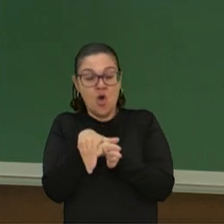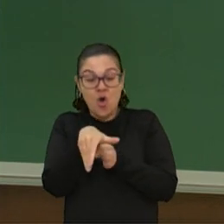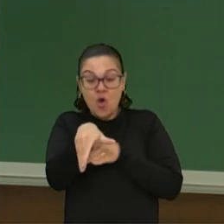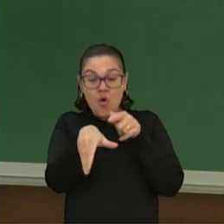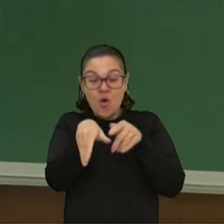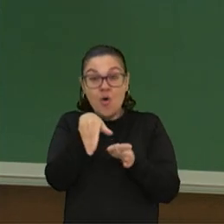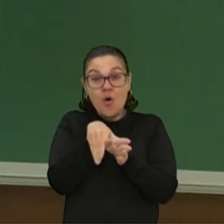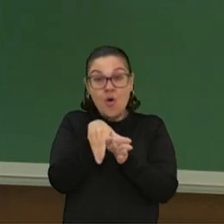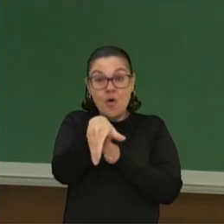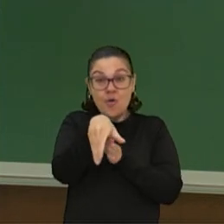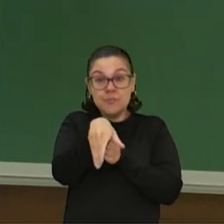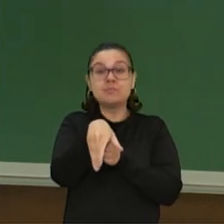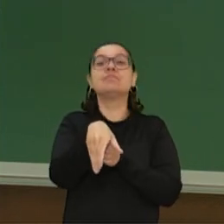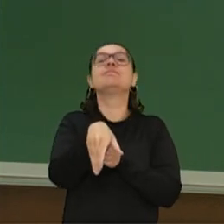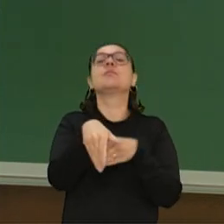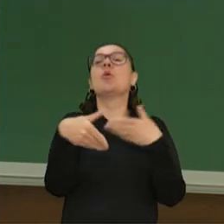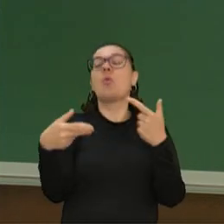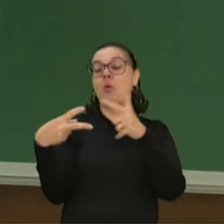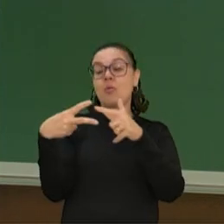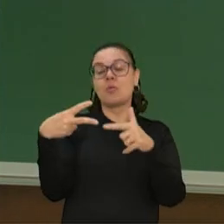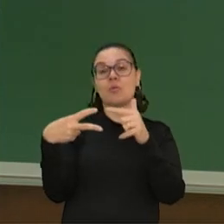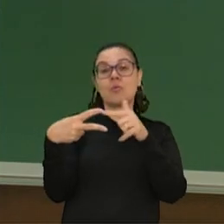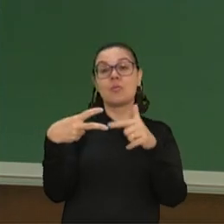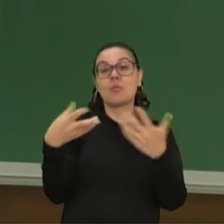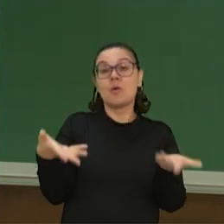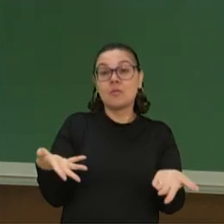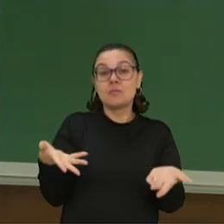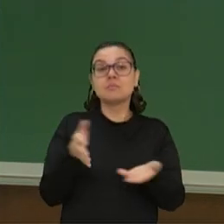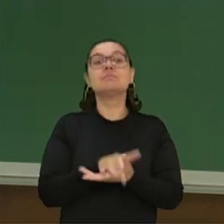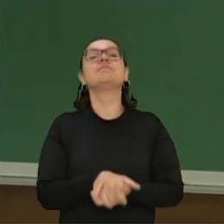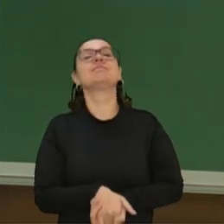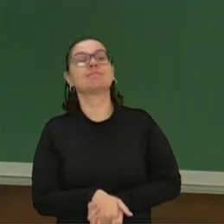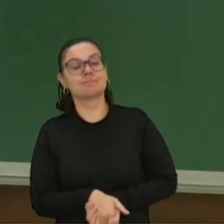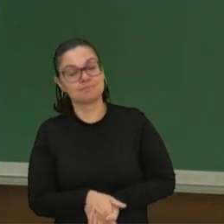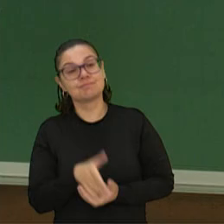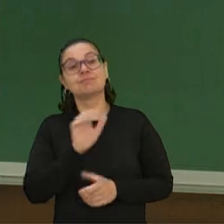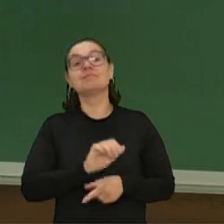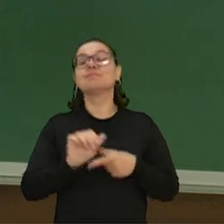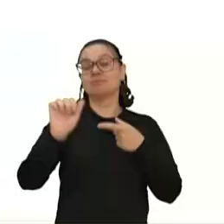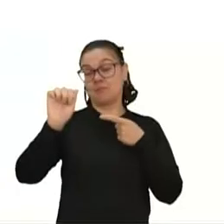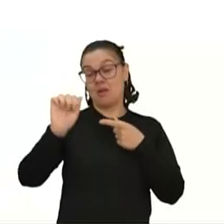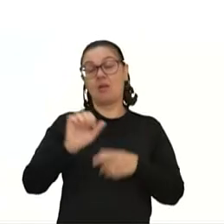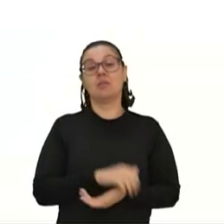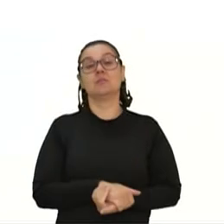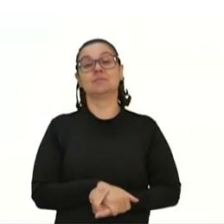está dando um conselho, qual é o modal verbo que a gente vai usar aqui? Só pode